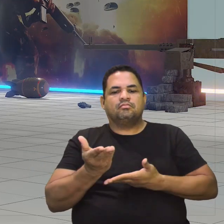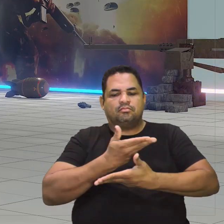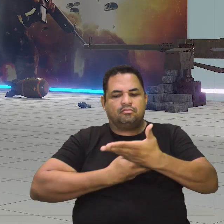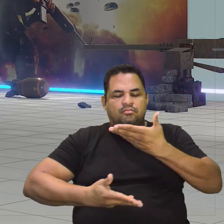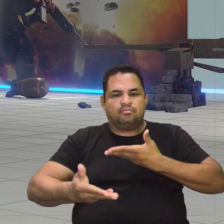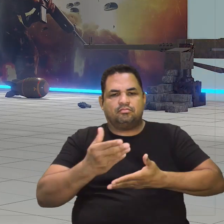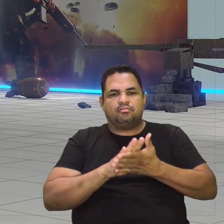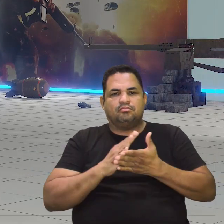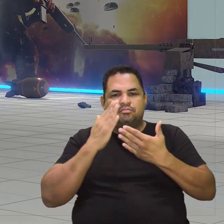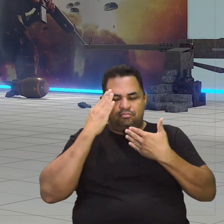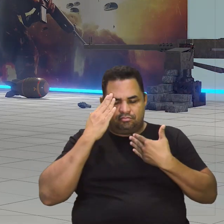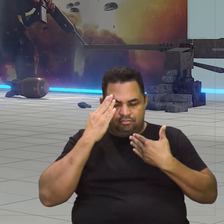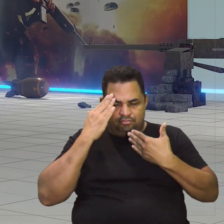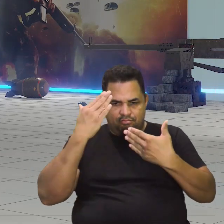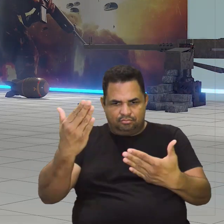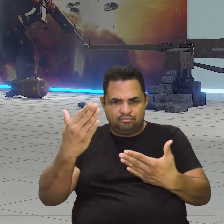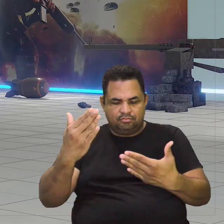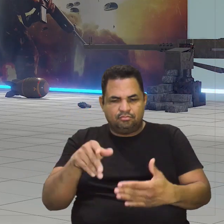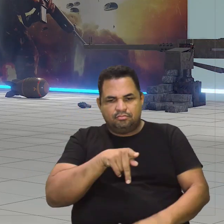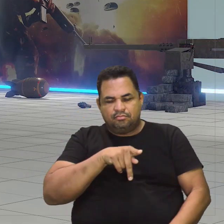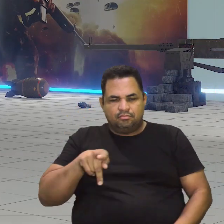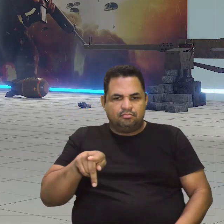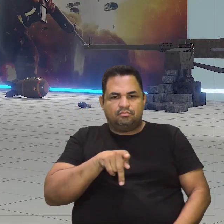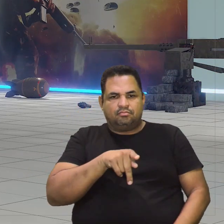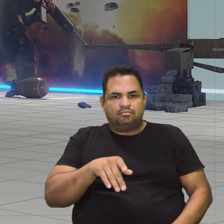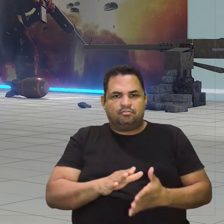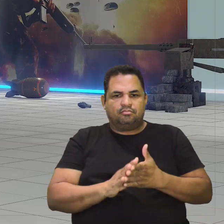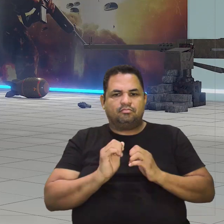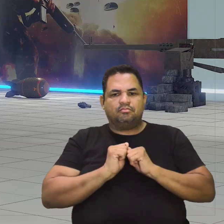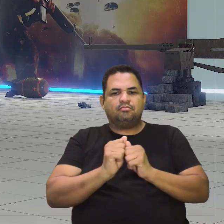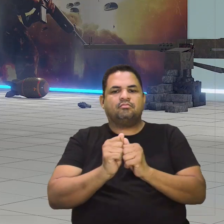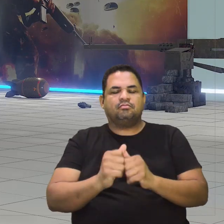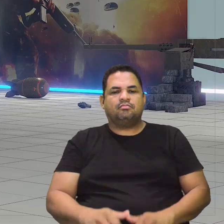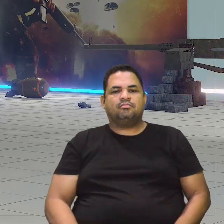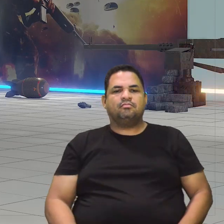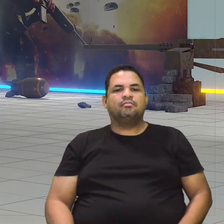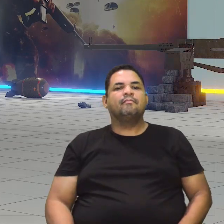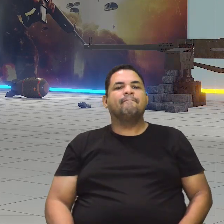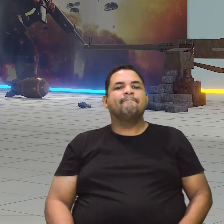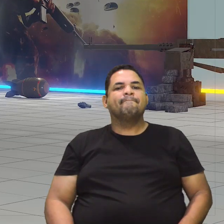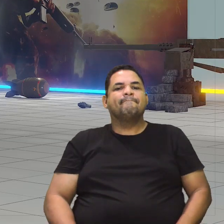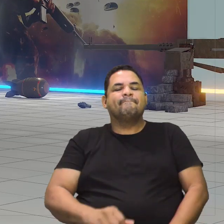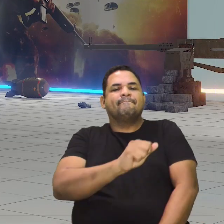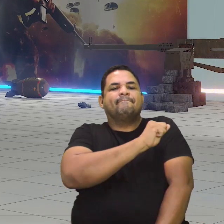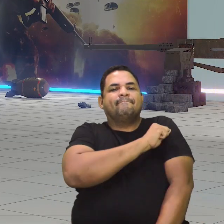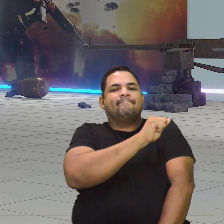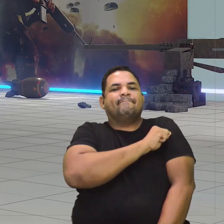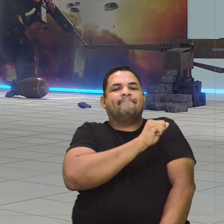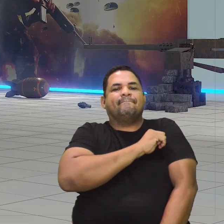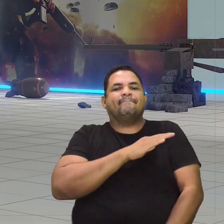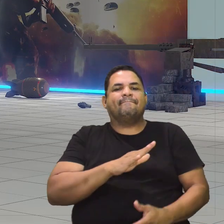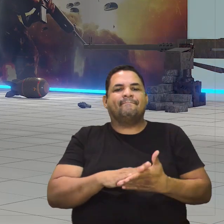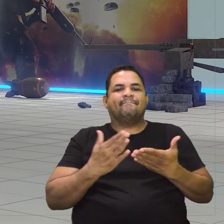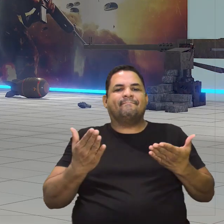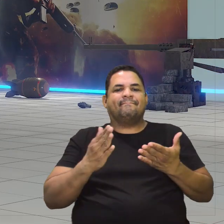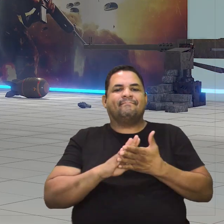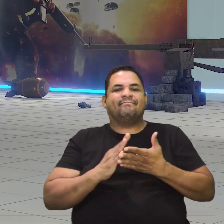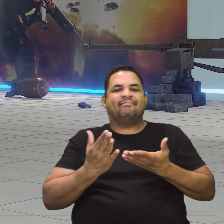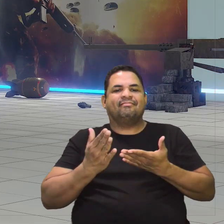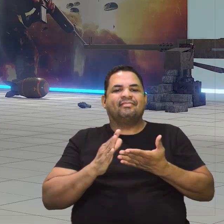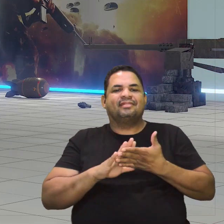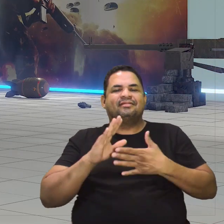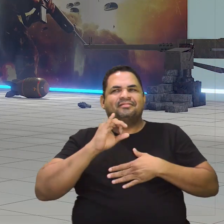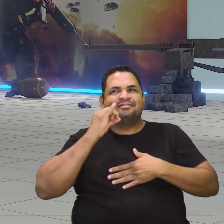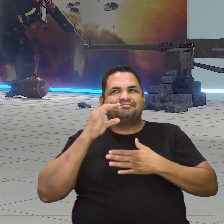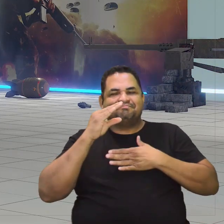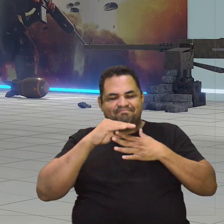professor. Muito obrigado por você estar conosco, tá bom? E você, aluno, que é o nosso maior tesouro da